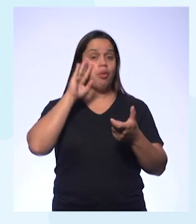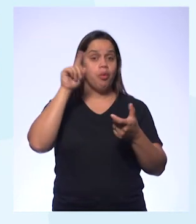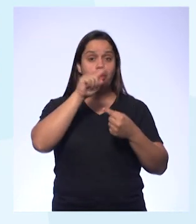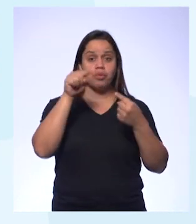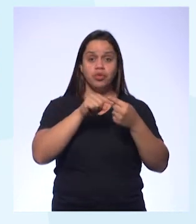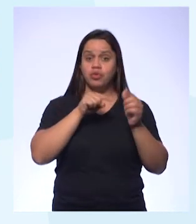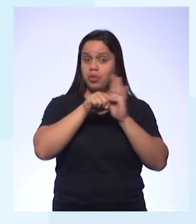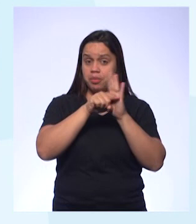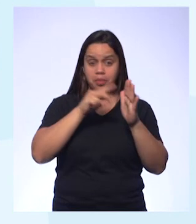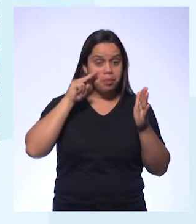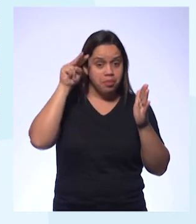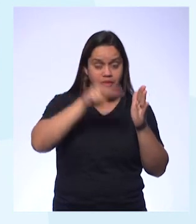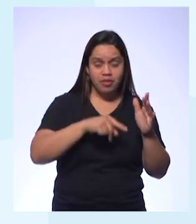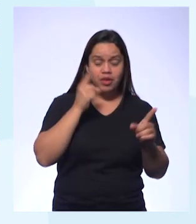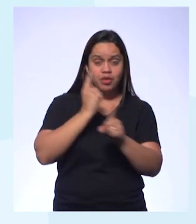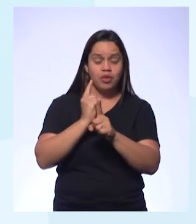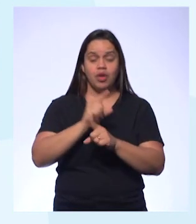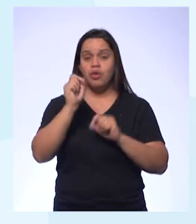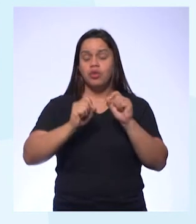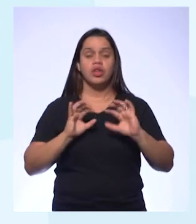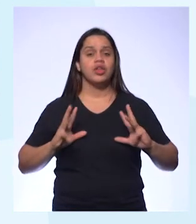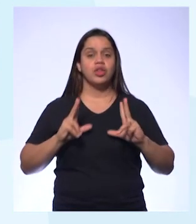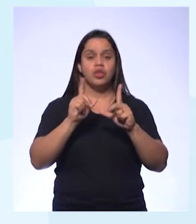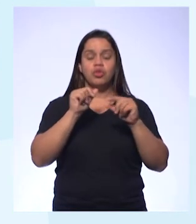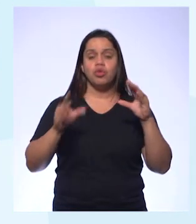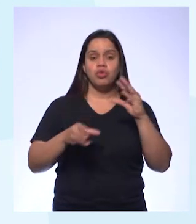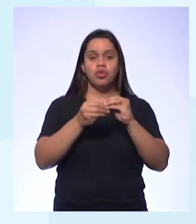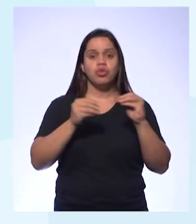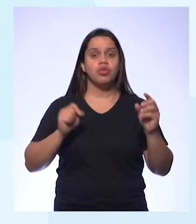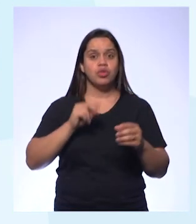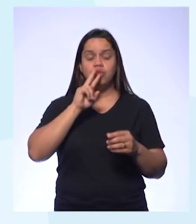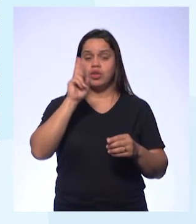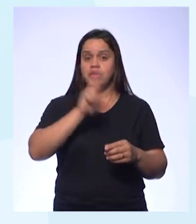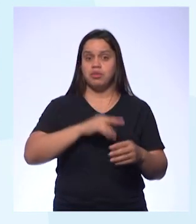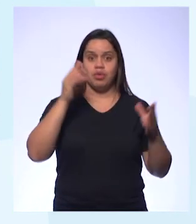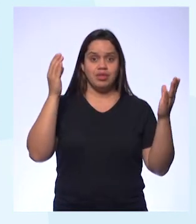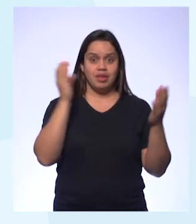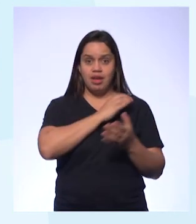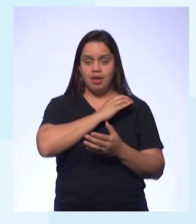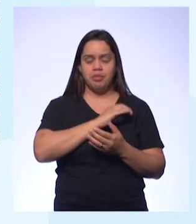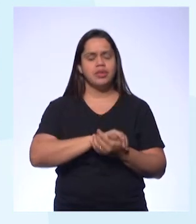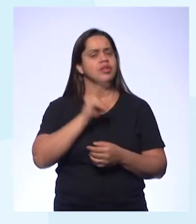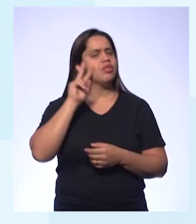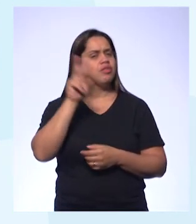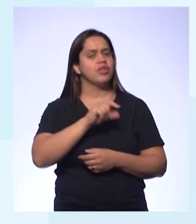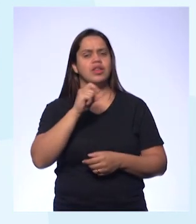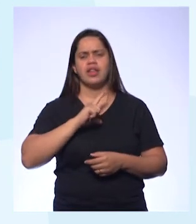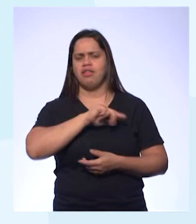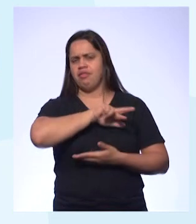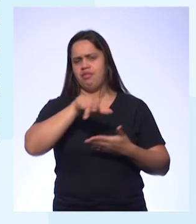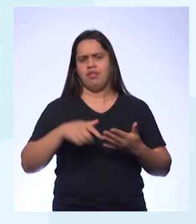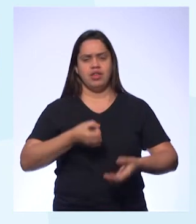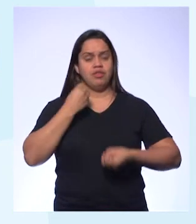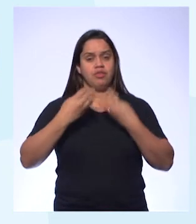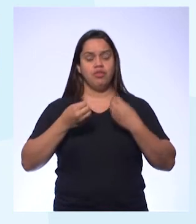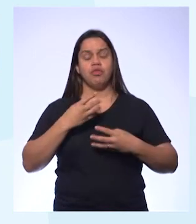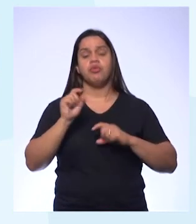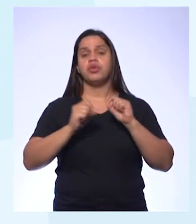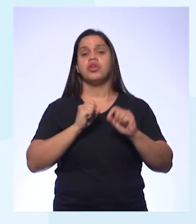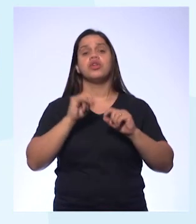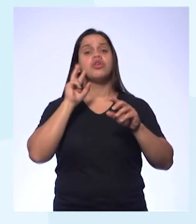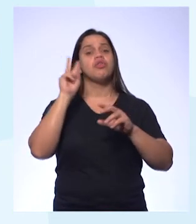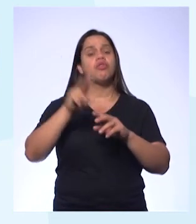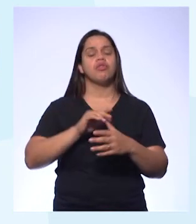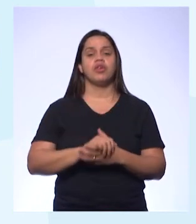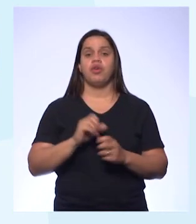impõe uma construção discursiva, sucinta e de acesso imediato. Isso é interessante. Então, assim, ali vão ter várias informações. O que eu vou coletar,